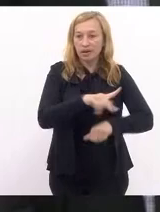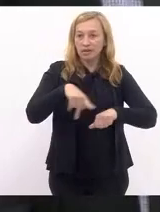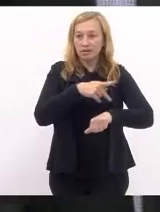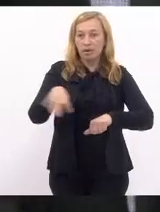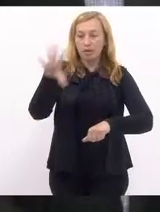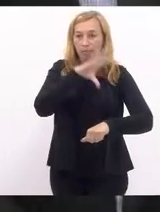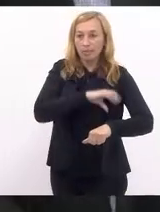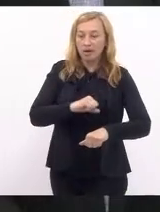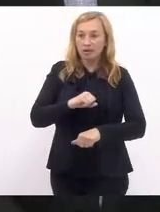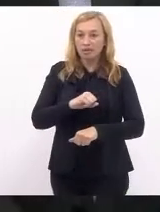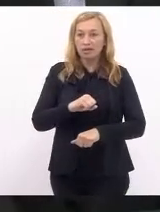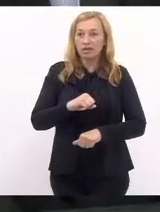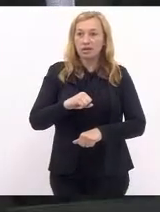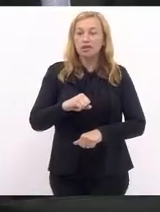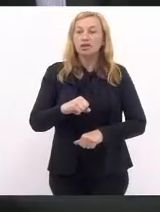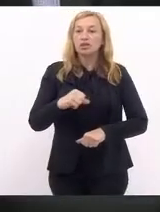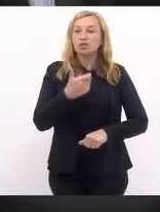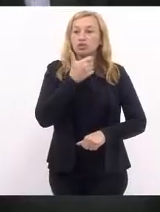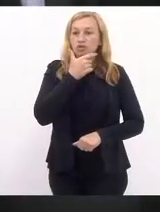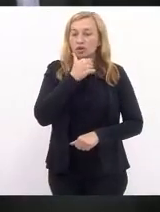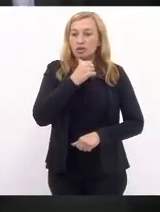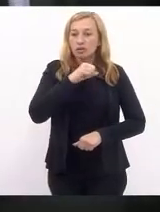você conhecê-lo